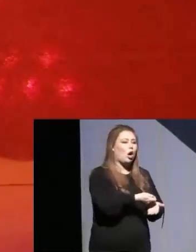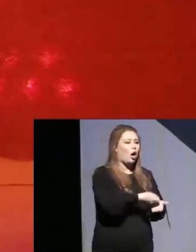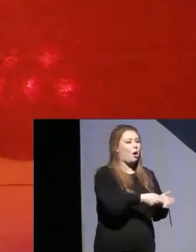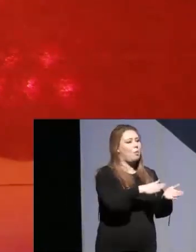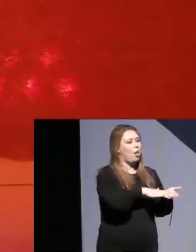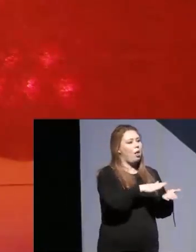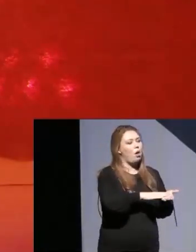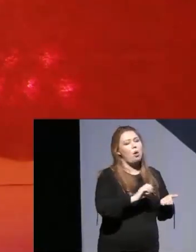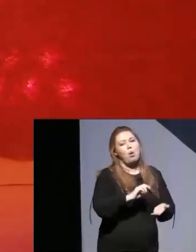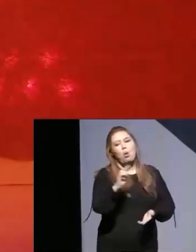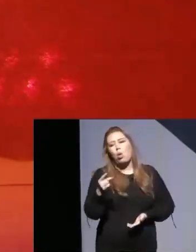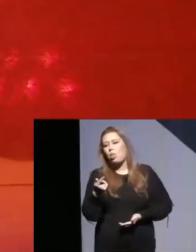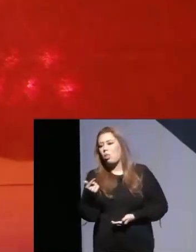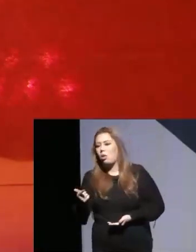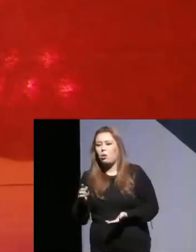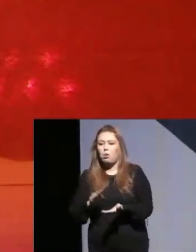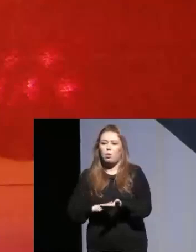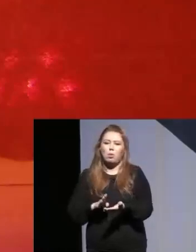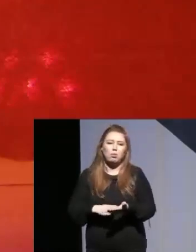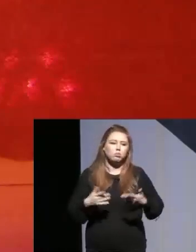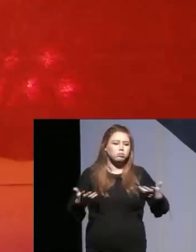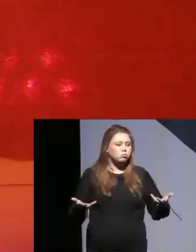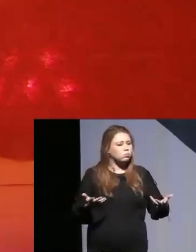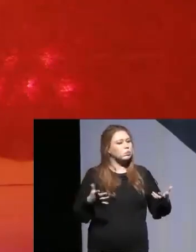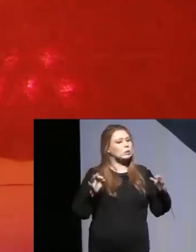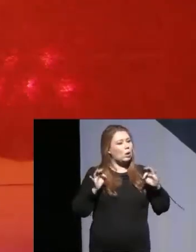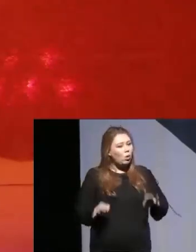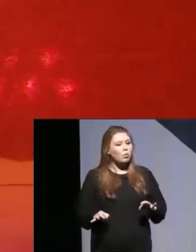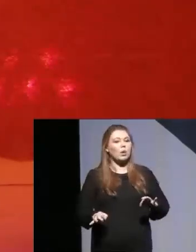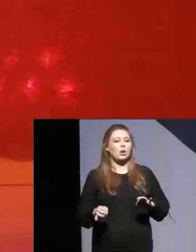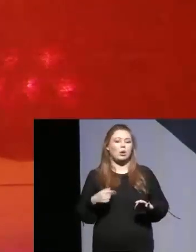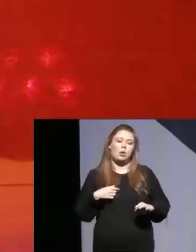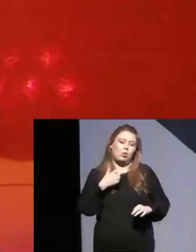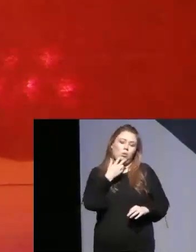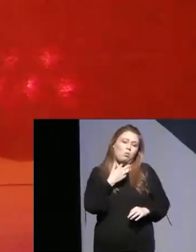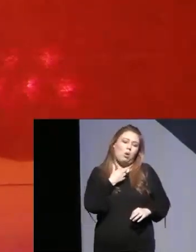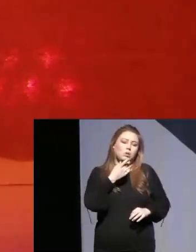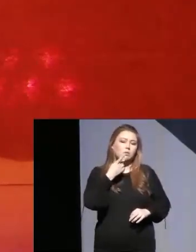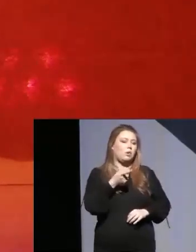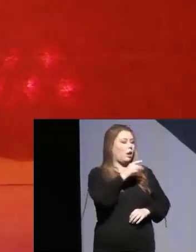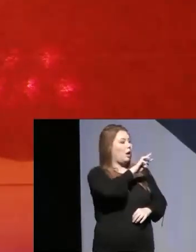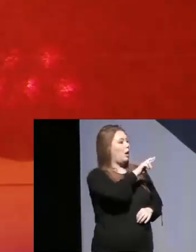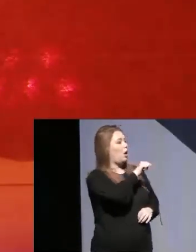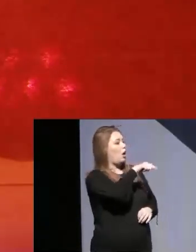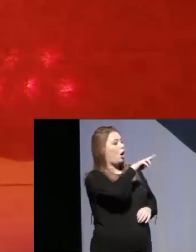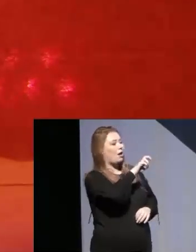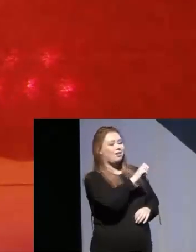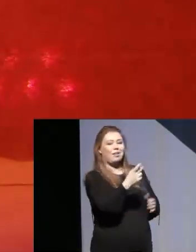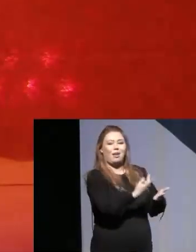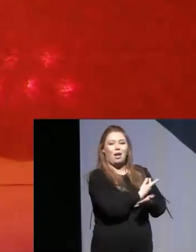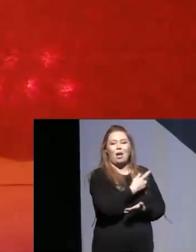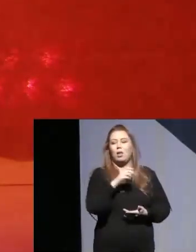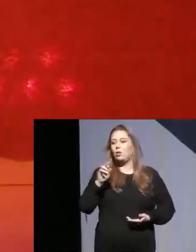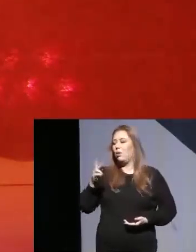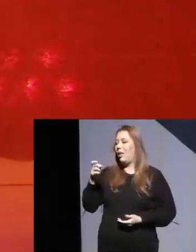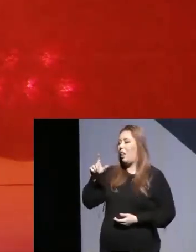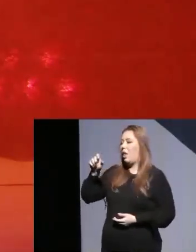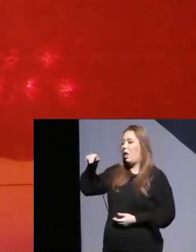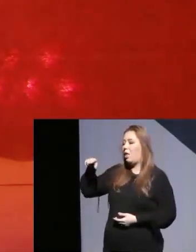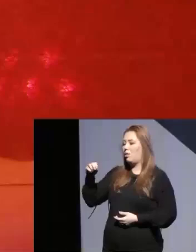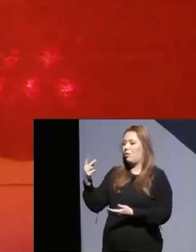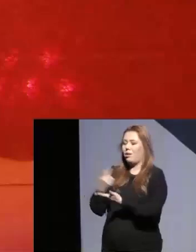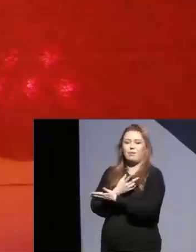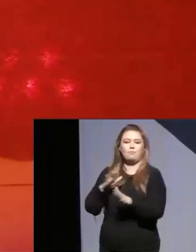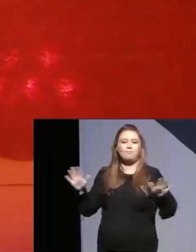etc., realmente, eu não posso dizer que o professor Roque está errado, o professor Heleno está errado, etc.